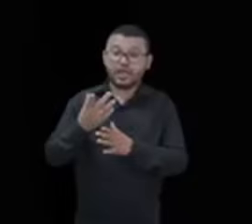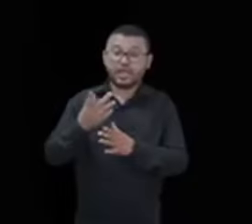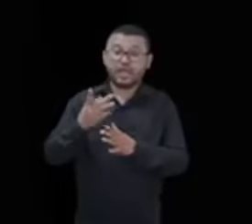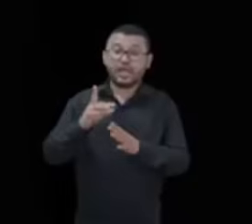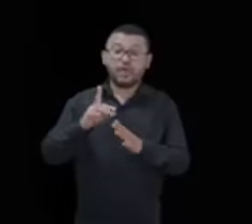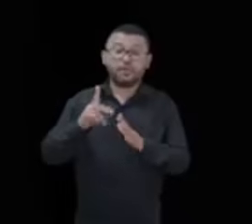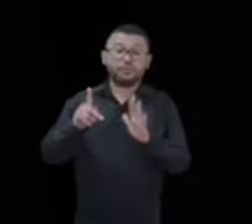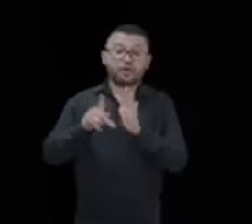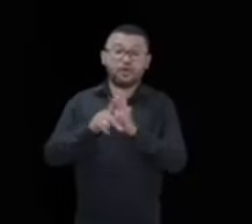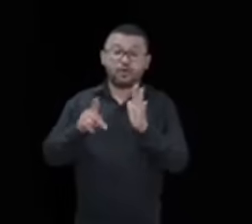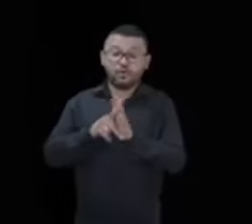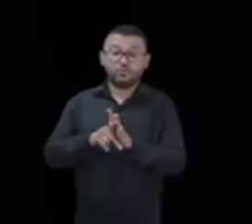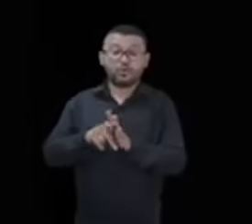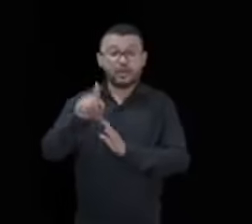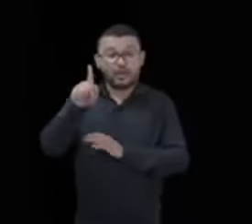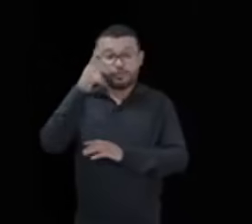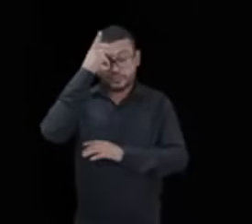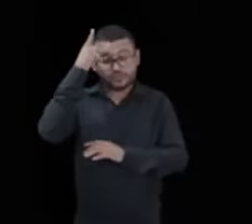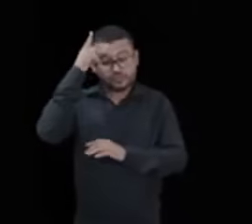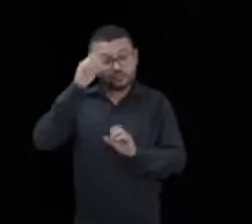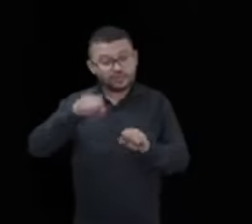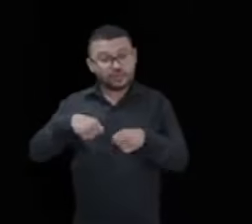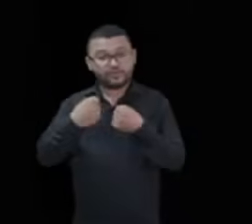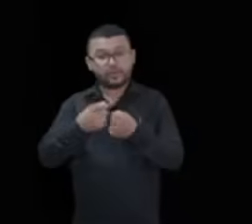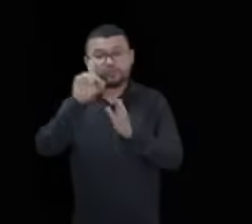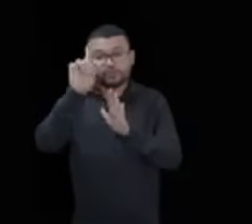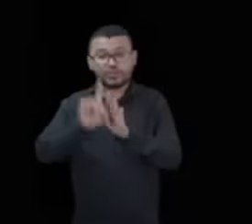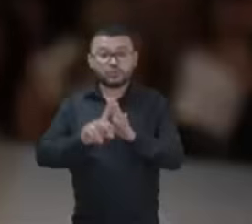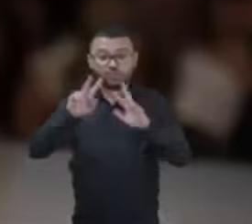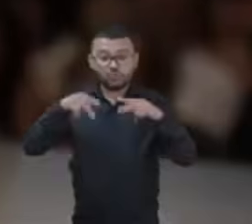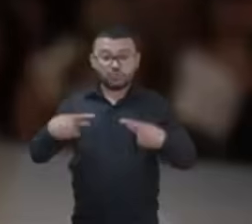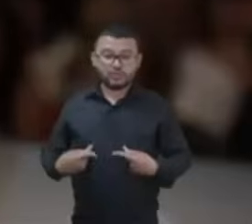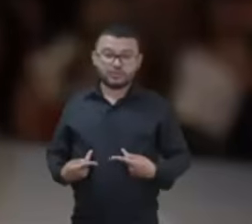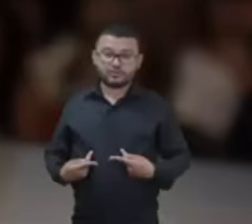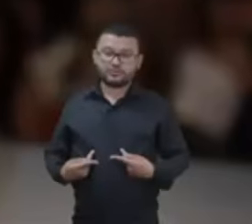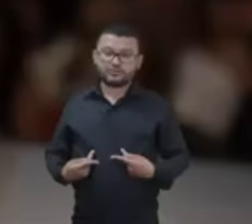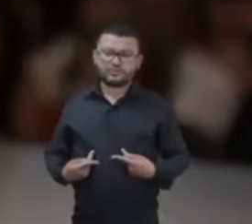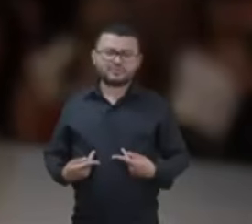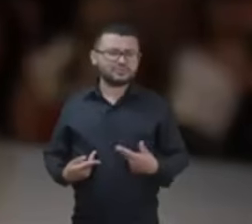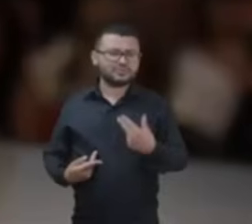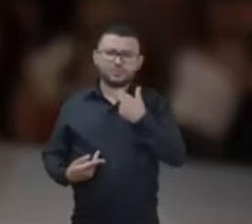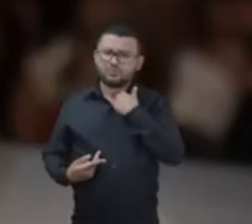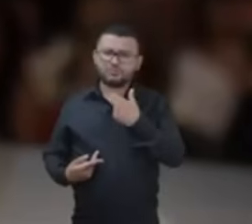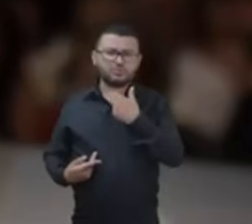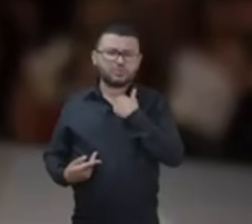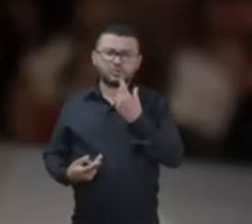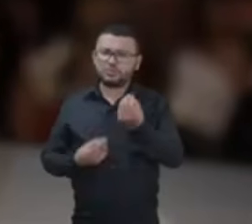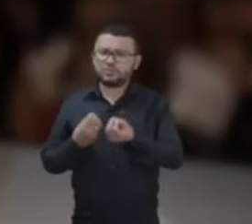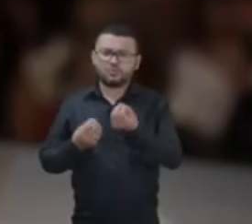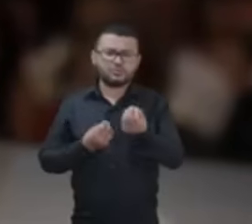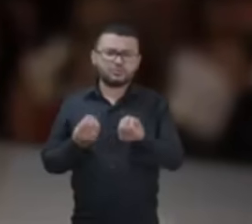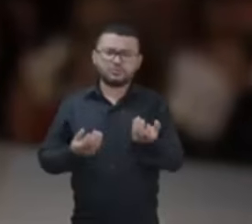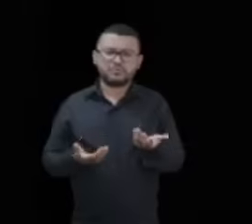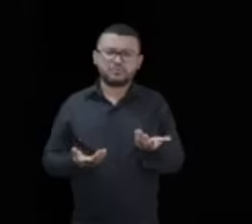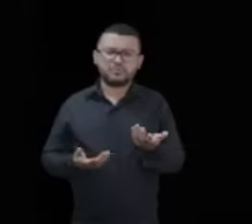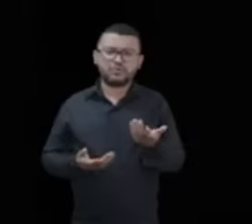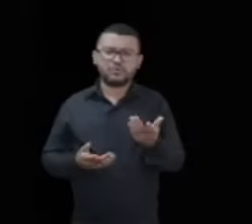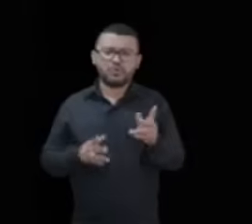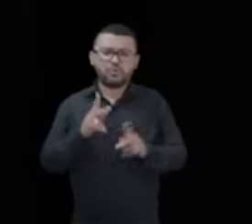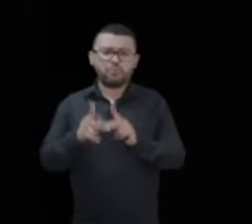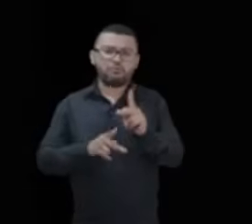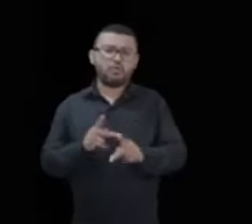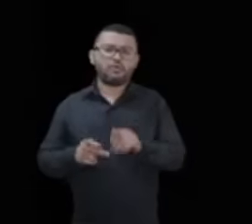povo judeu, os judeus têm que defender os direitos humanos. Não é possível que o povo